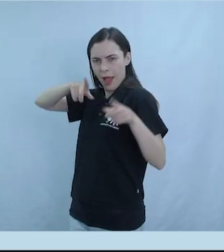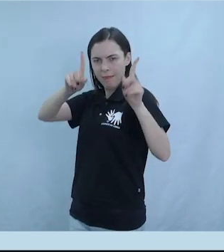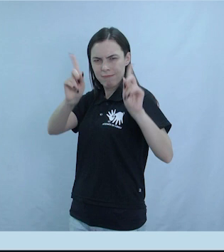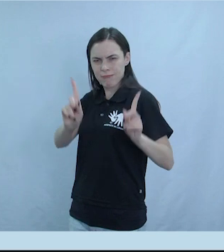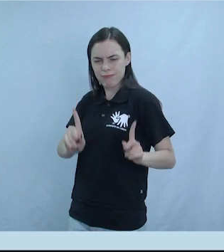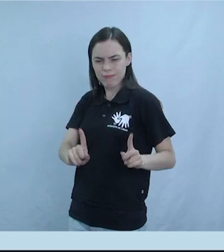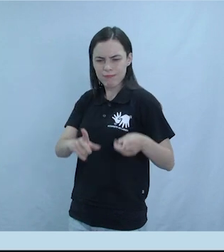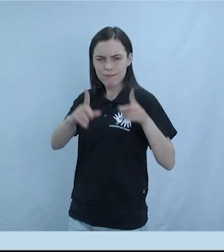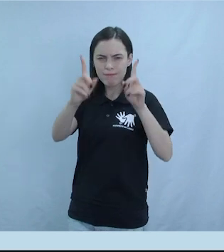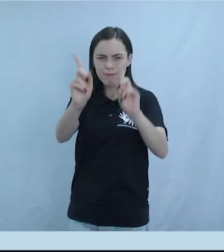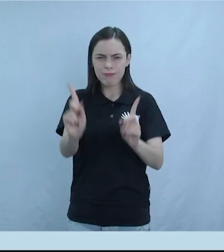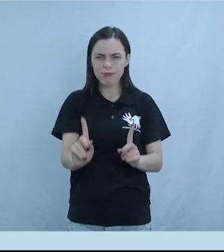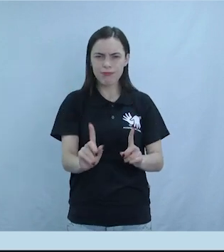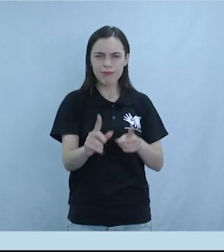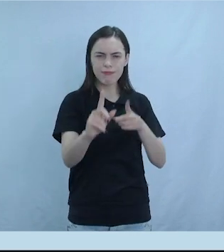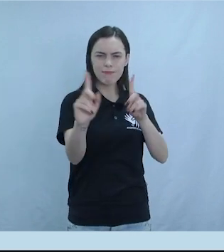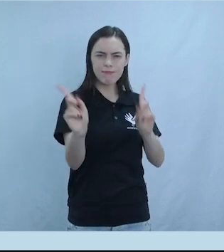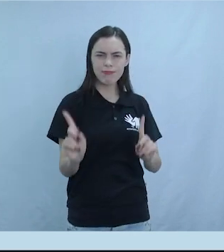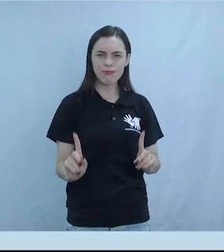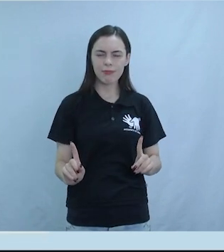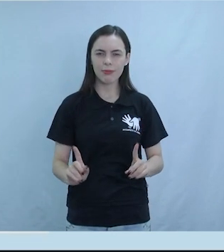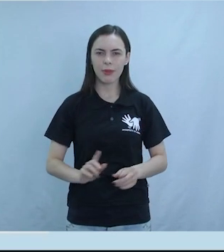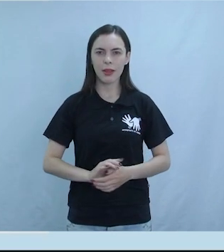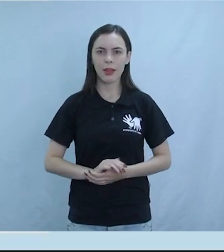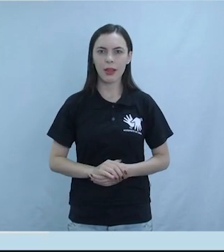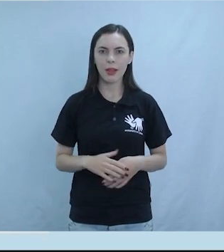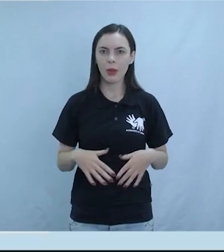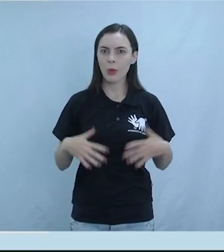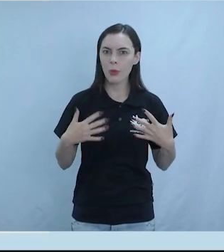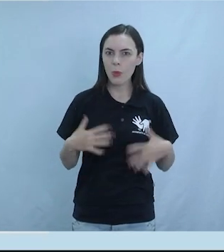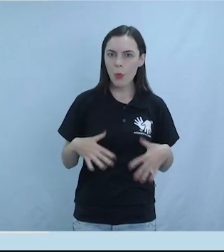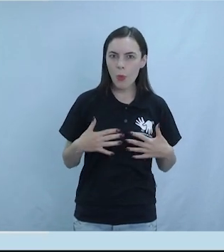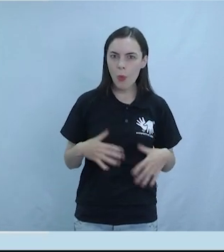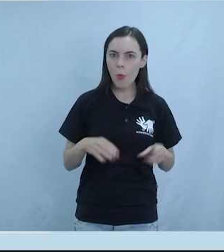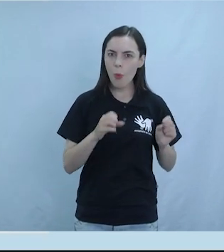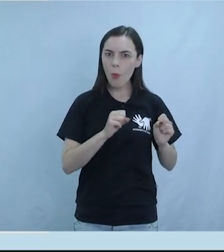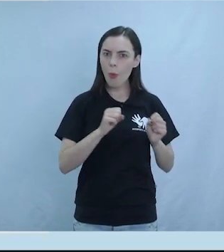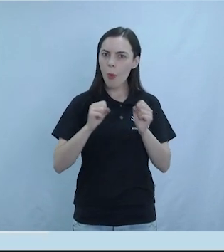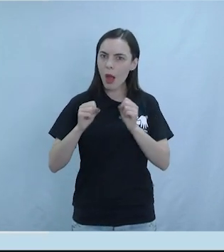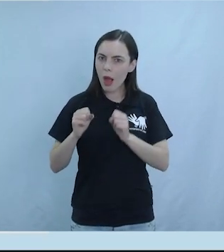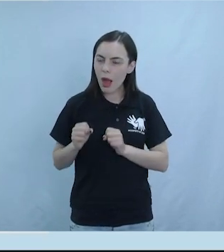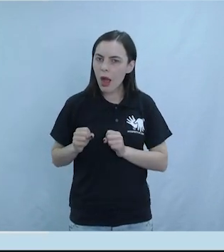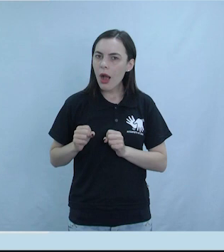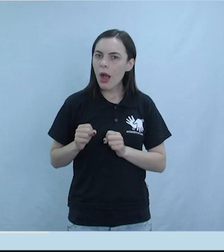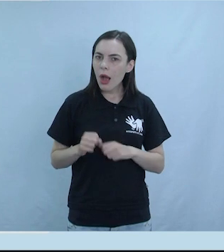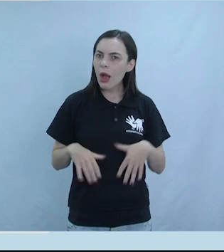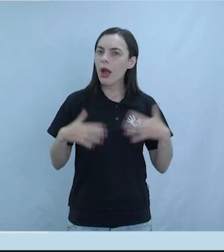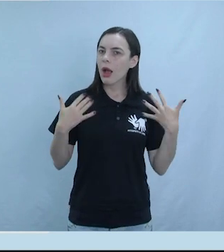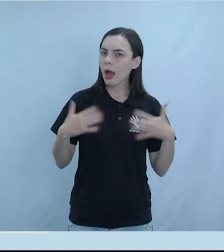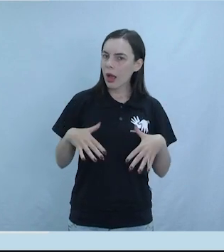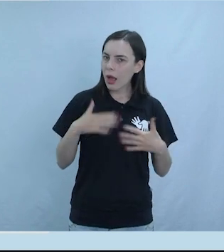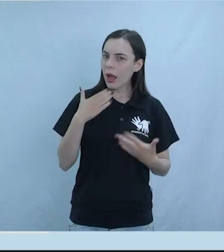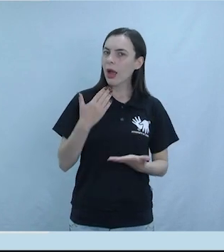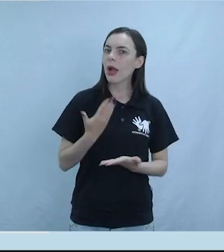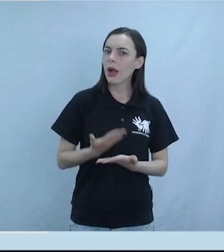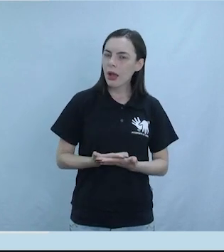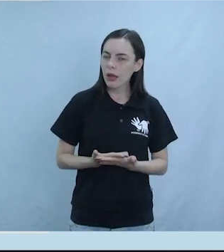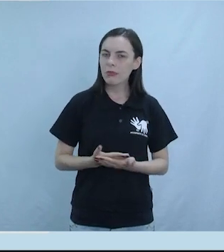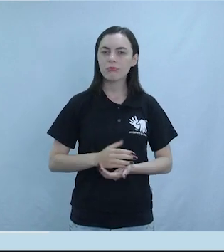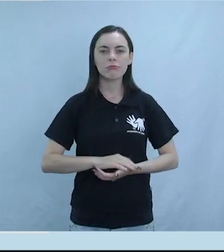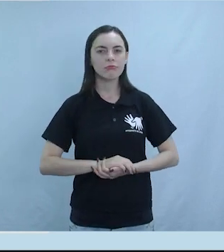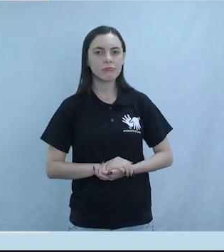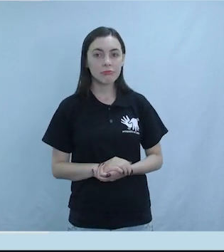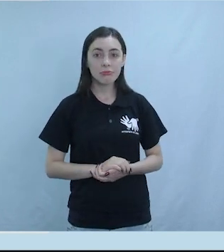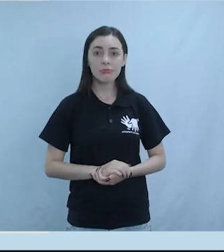raios fulminantes sobre a terra. Ele era muito poderoso, professora. Muito,